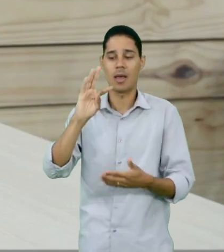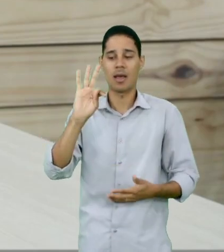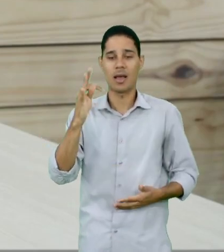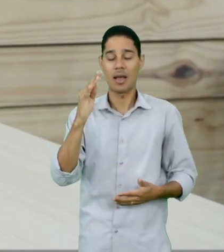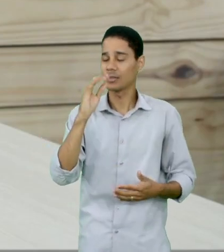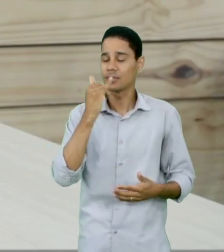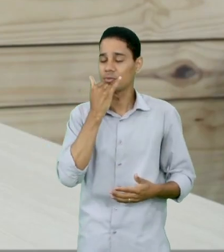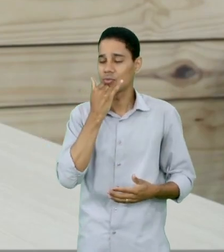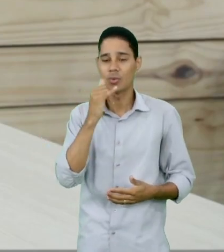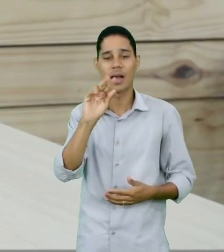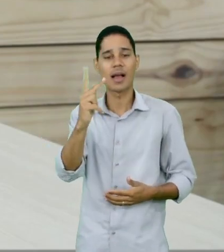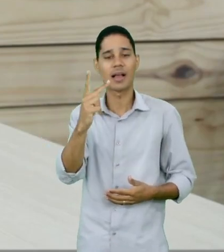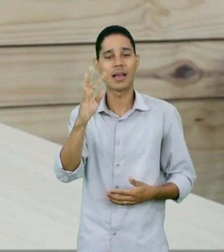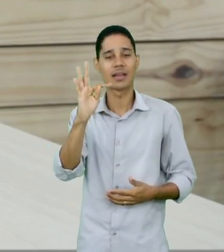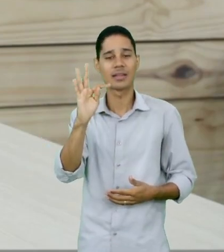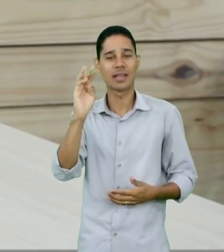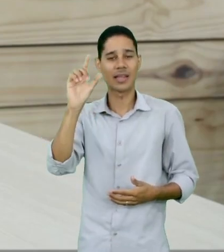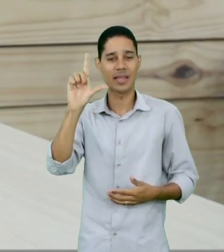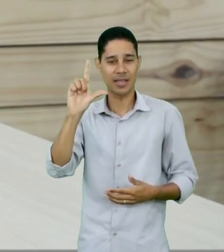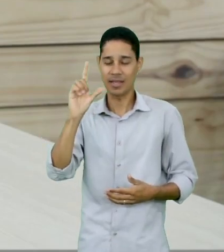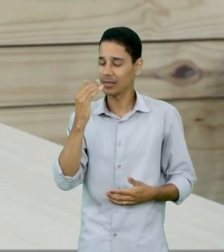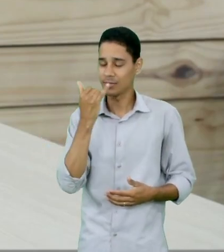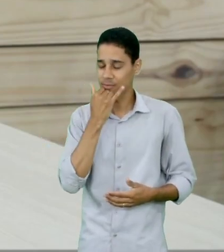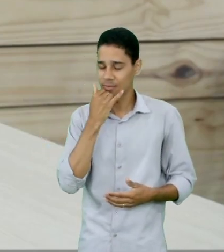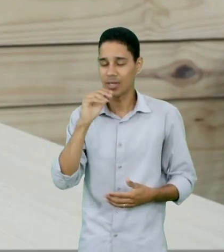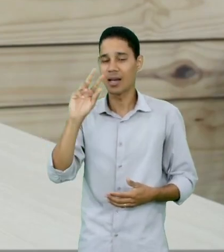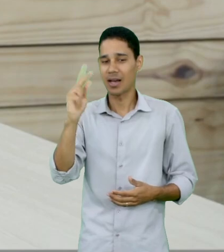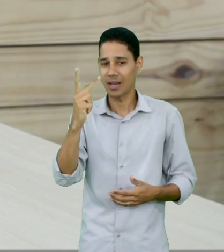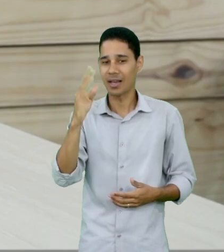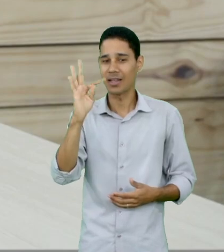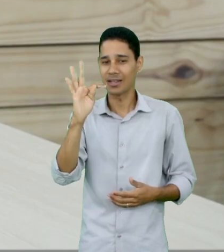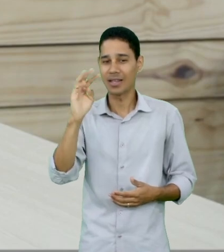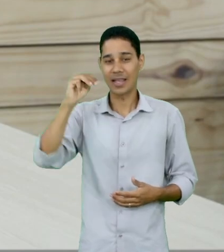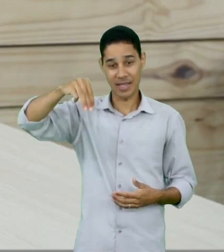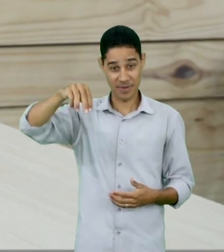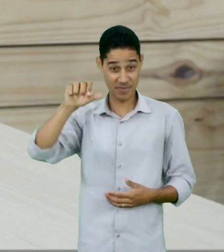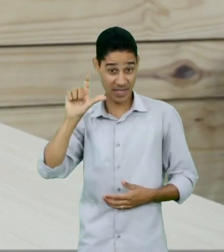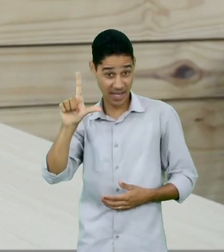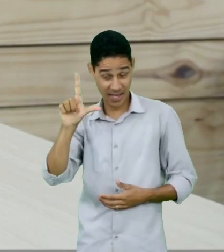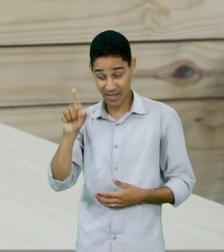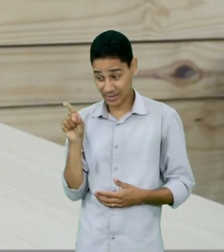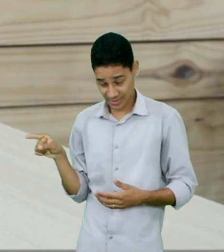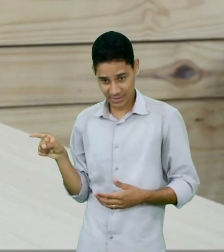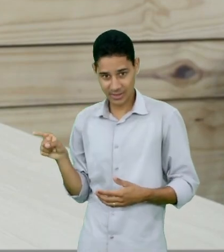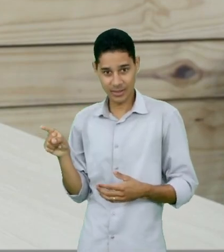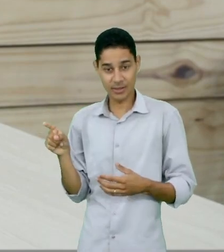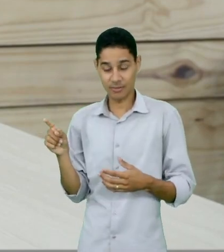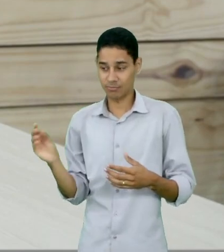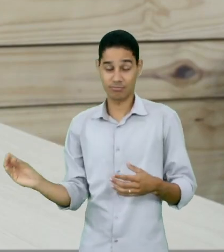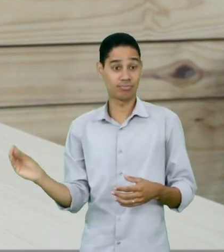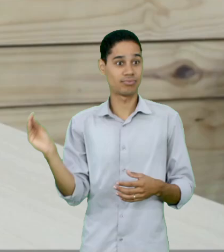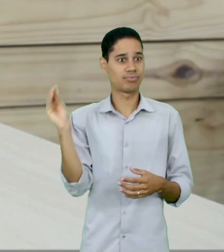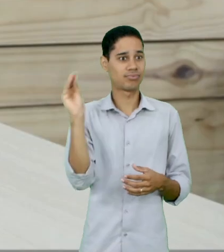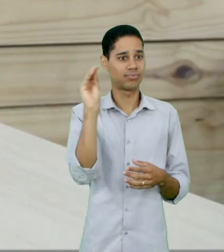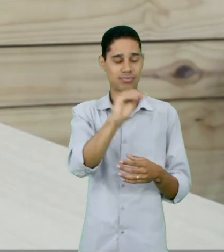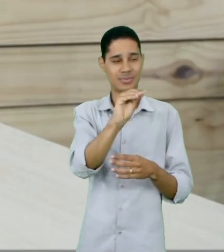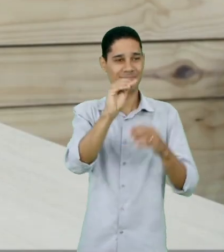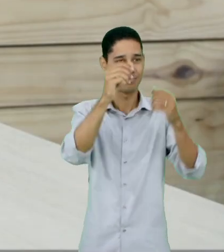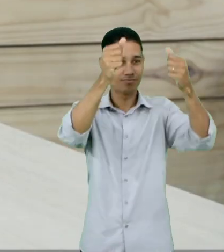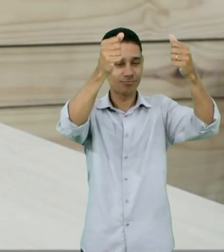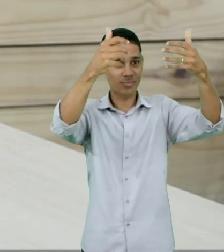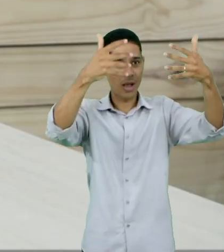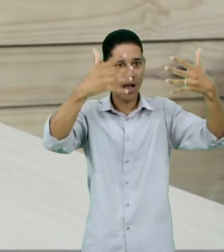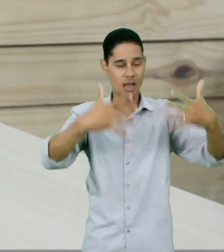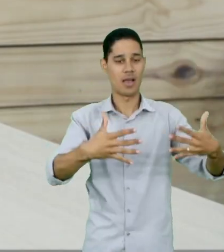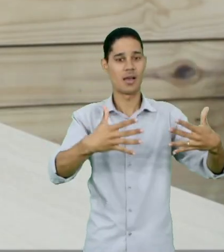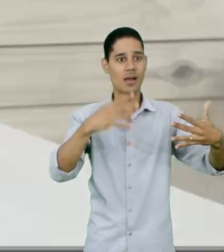como queira chamar. Por isso que eu já coloquei que não é linguagem de programação. E vai compilar e trazer para você aquela parte visual que